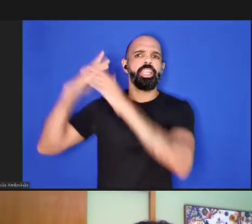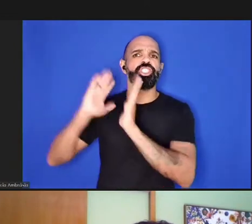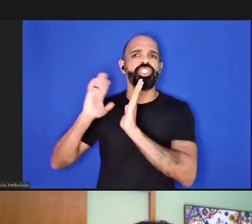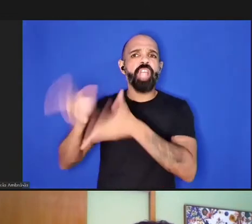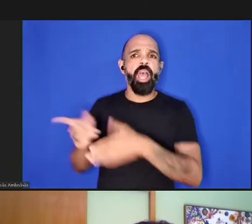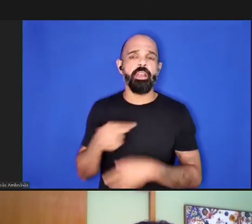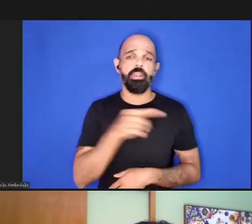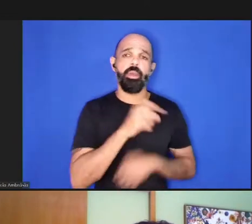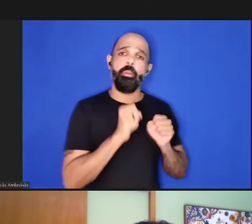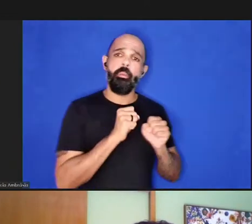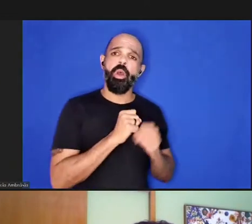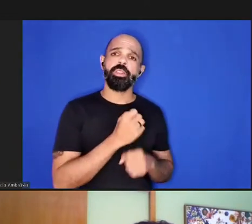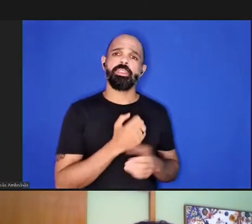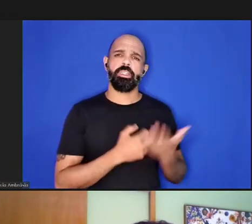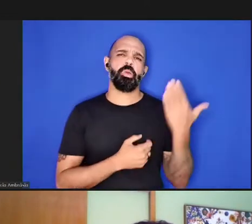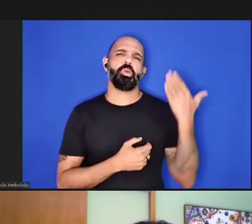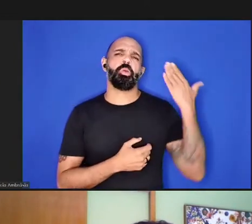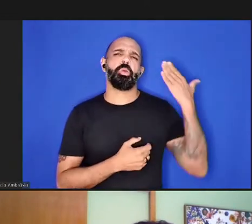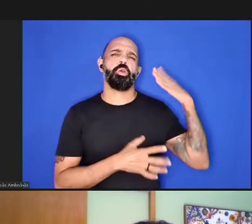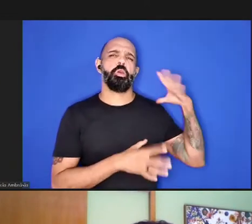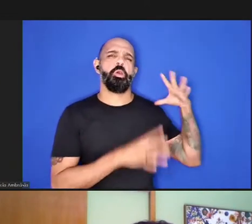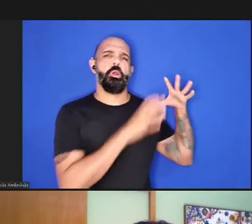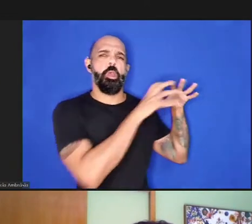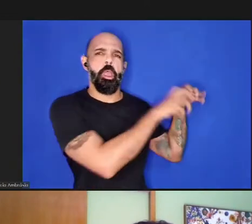mais antigos e